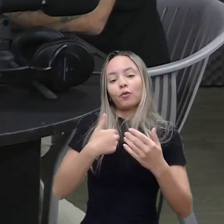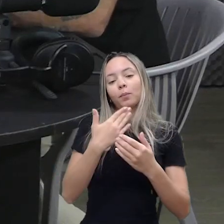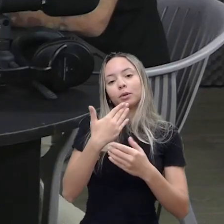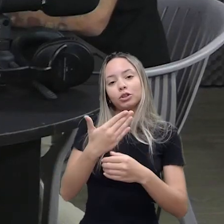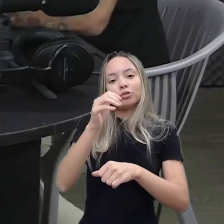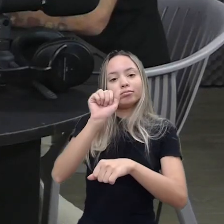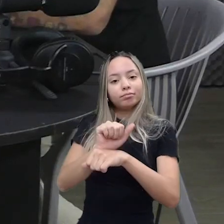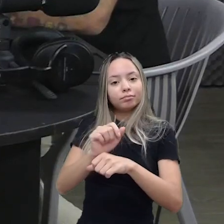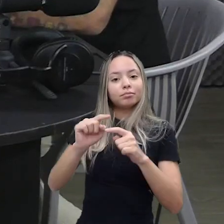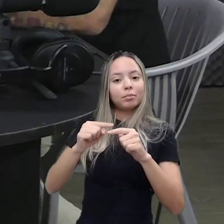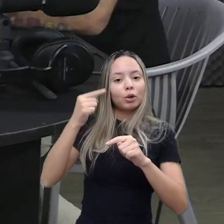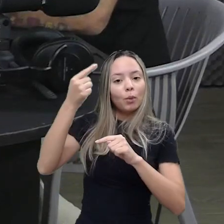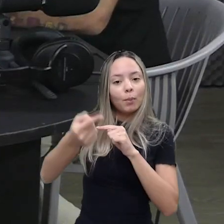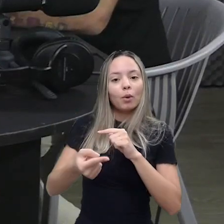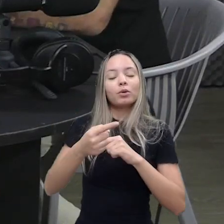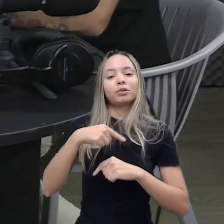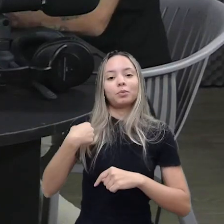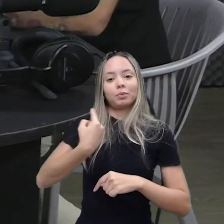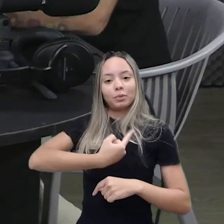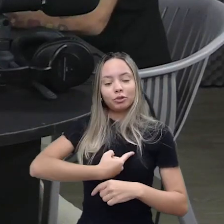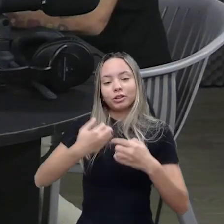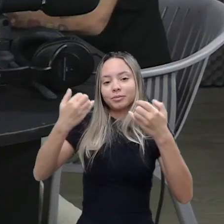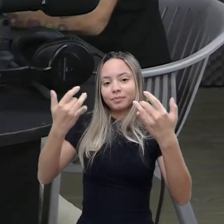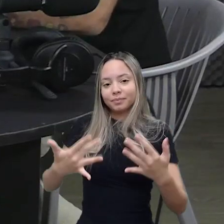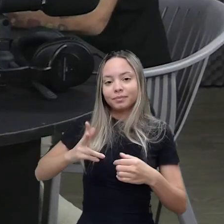pausa, né, para a gente voltar no segundo bloco e